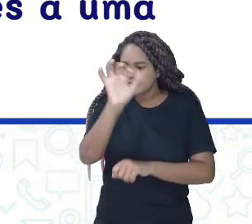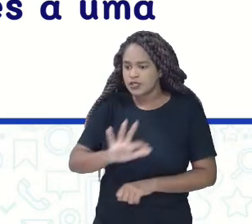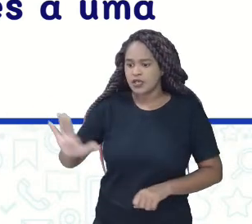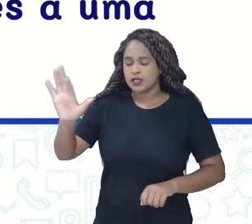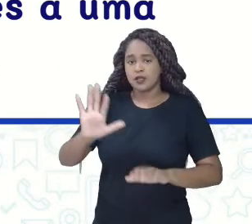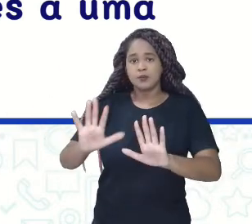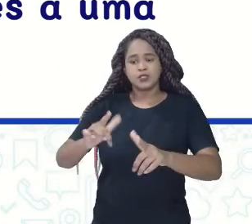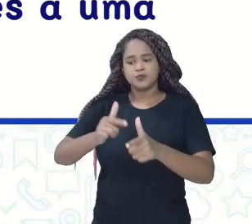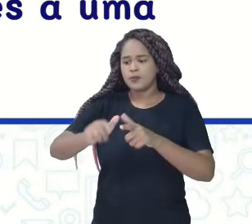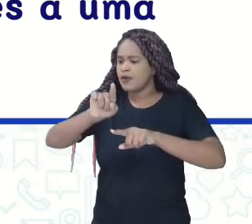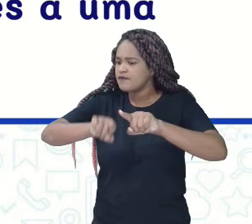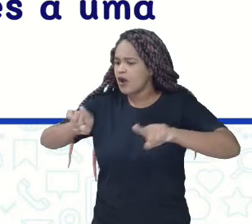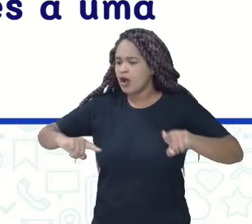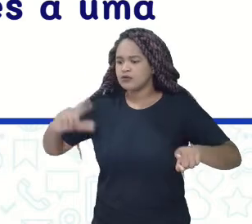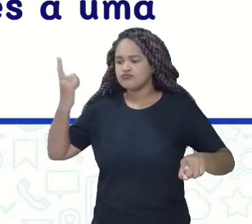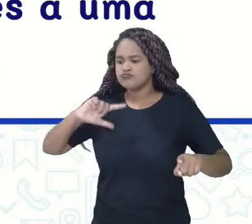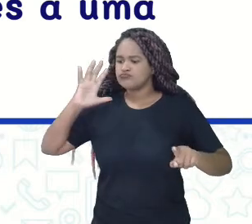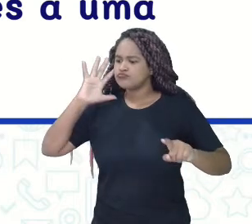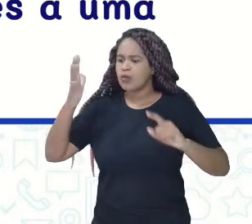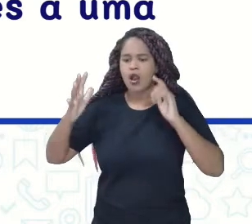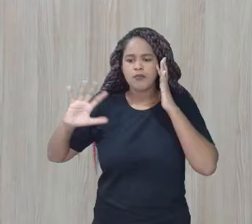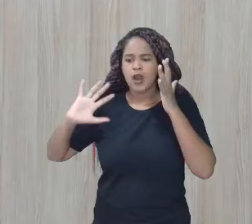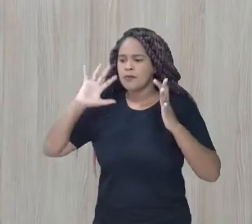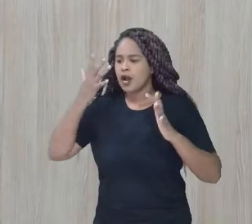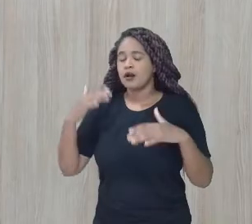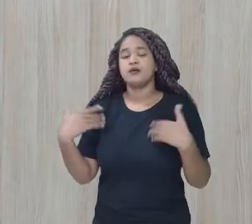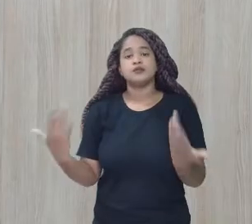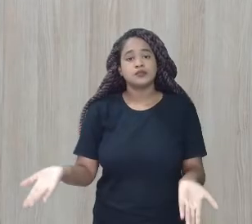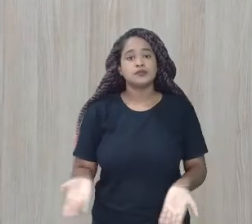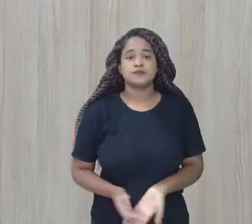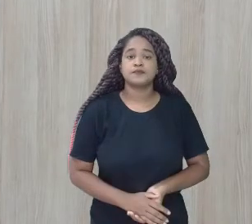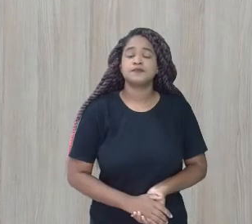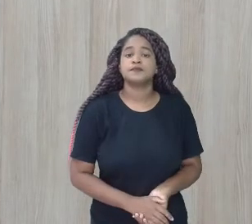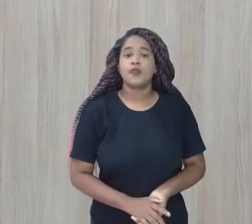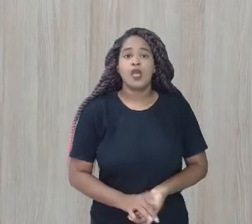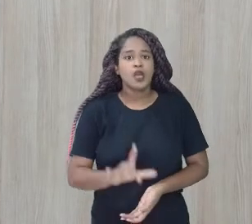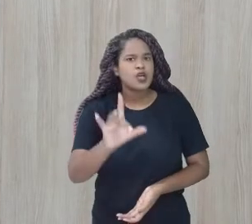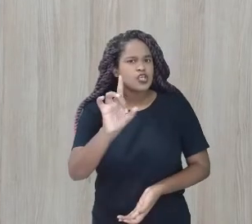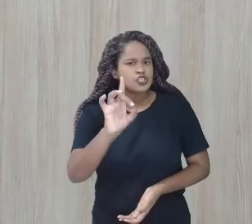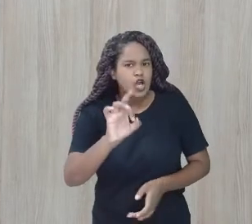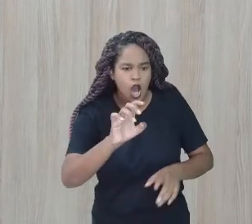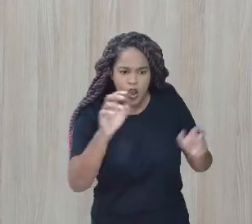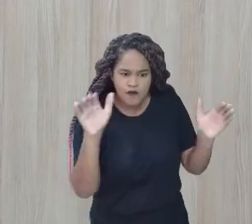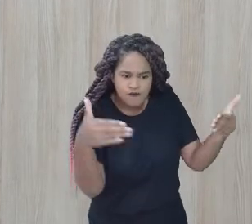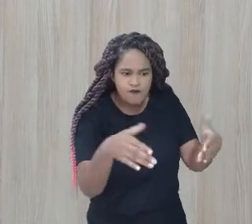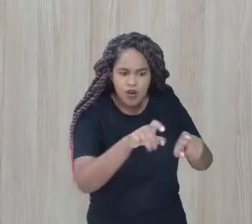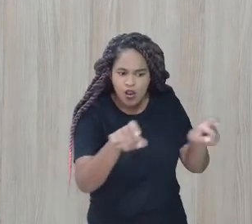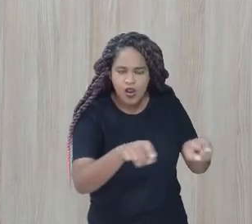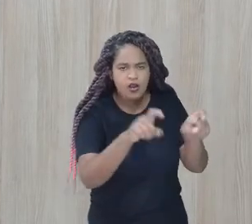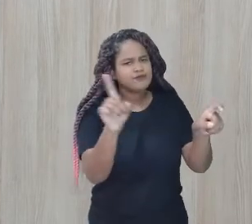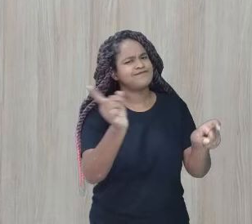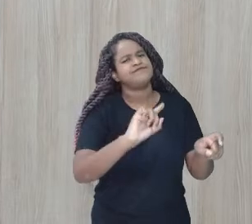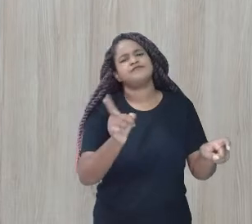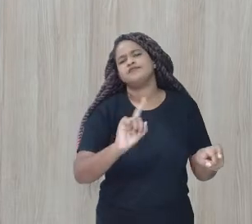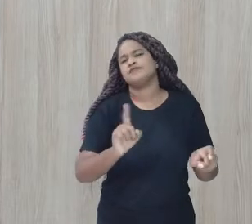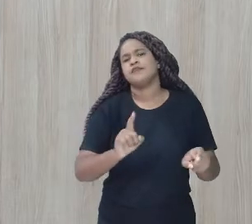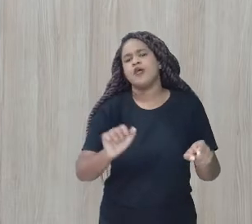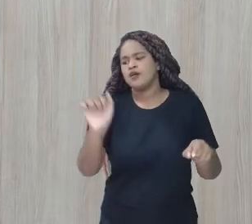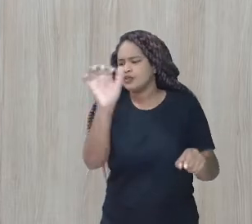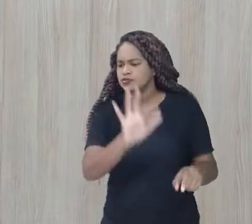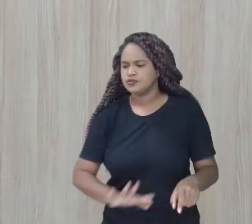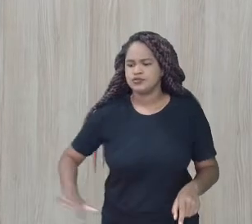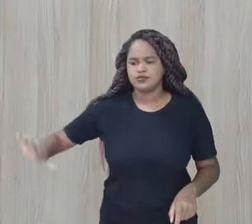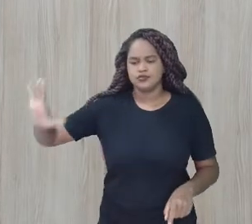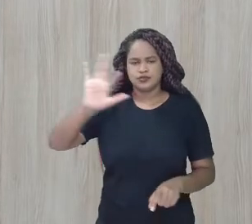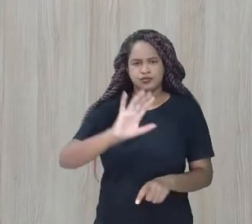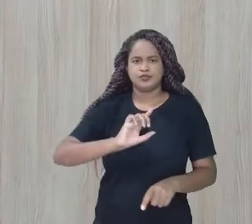pertencentes a uma mesma classe. Então, lembra que está longe de ser somente computador, de ser somente códigos.